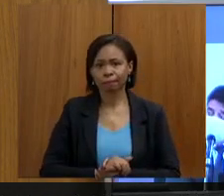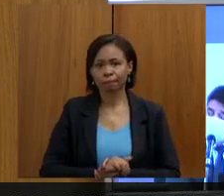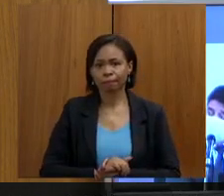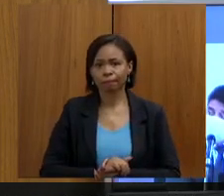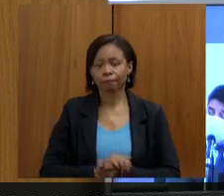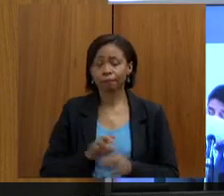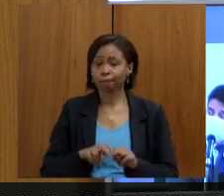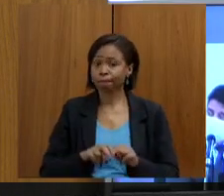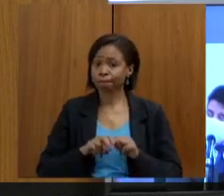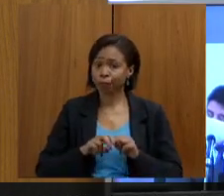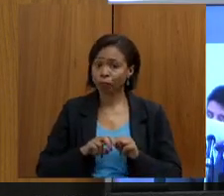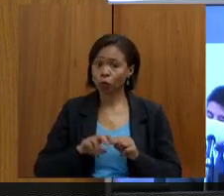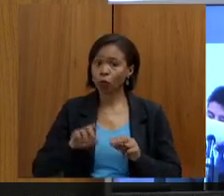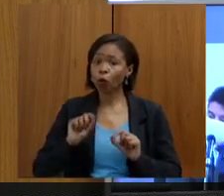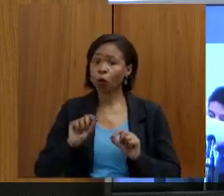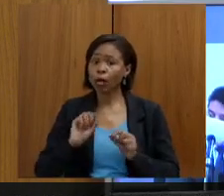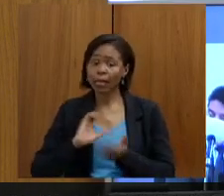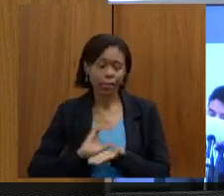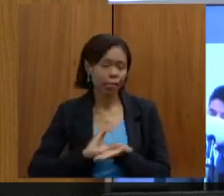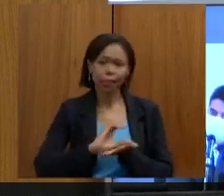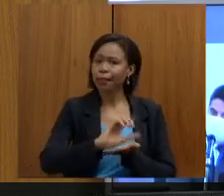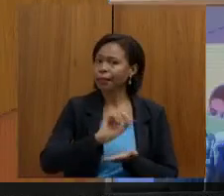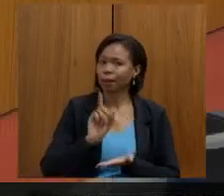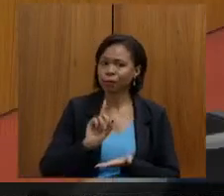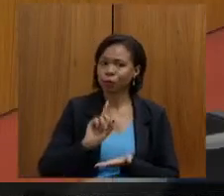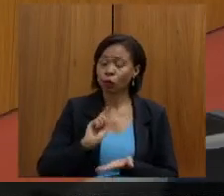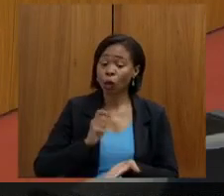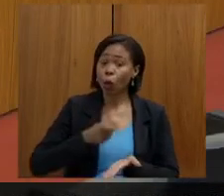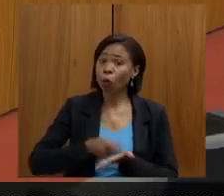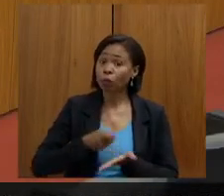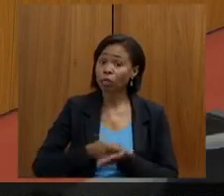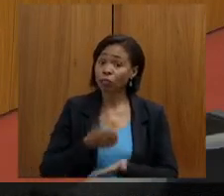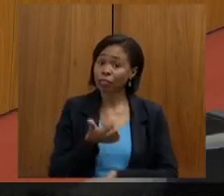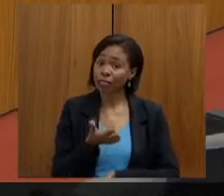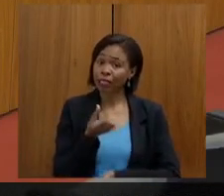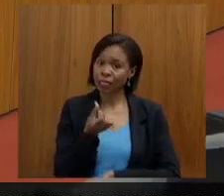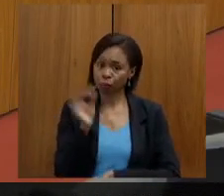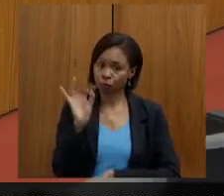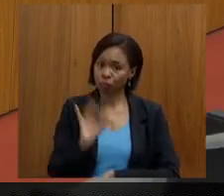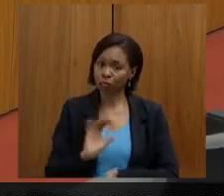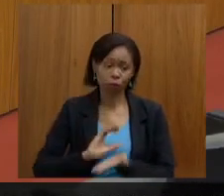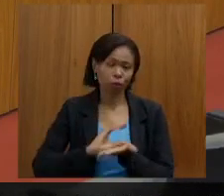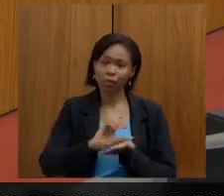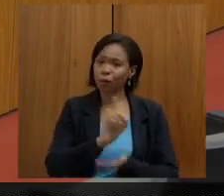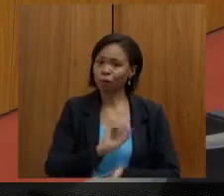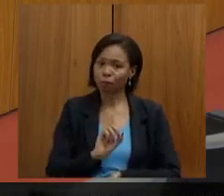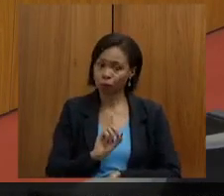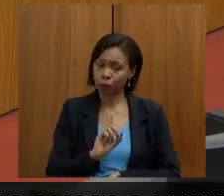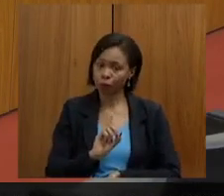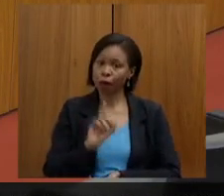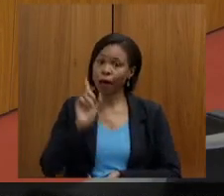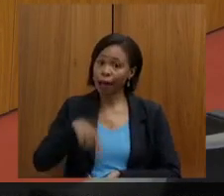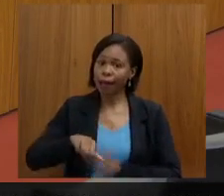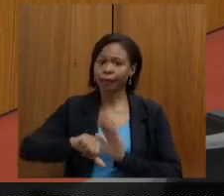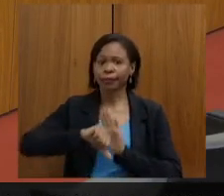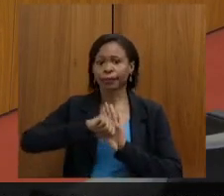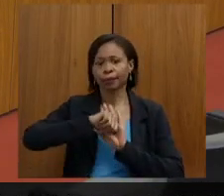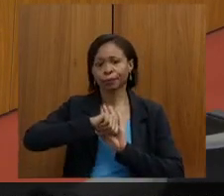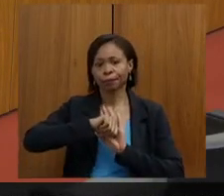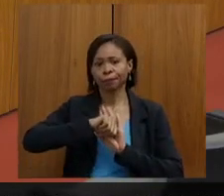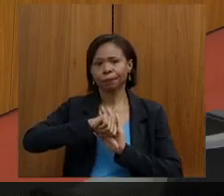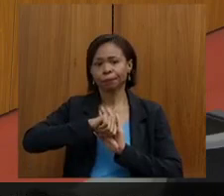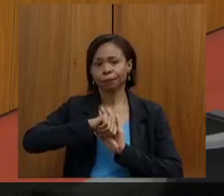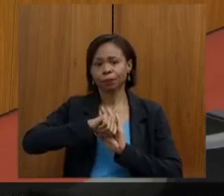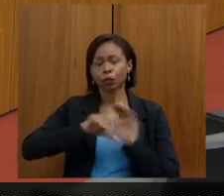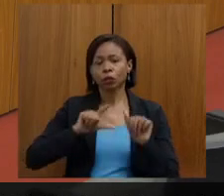o não repasse da obrigação patronal 16200 é um ato que constitui crime